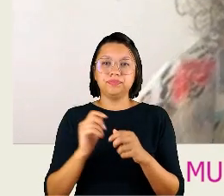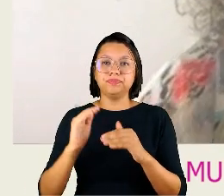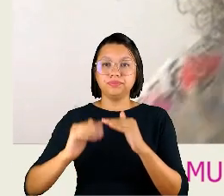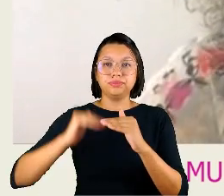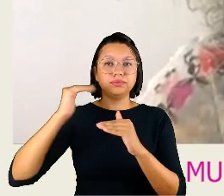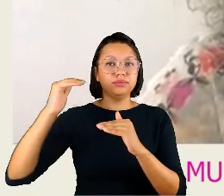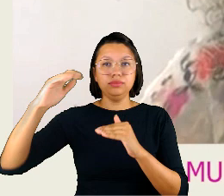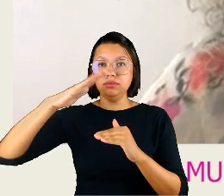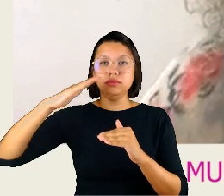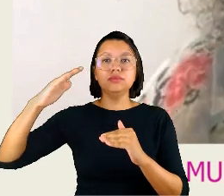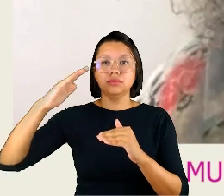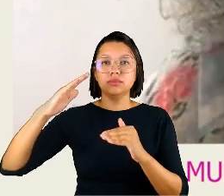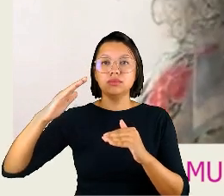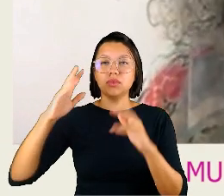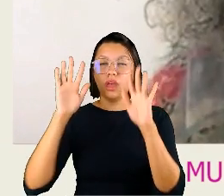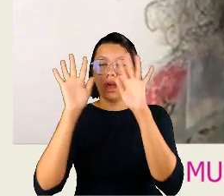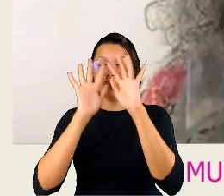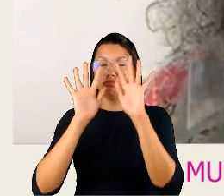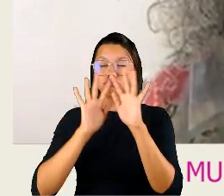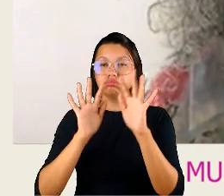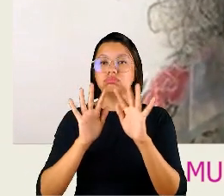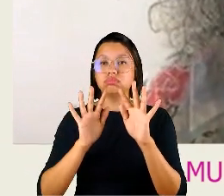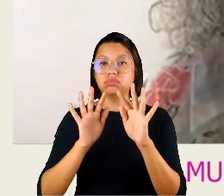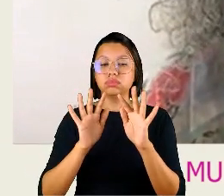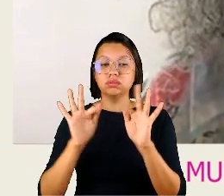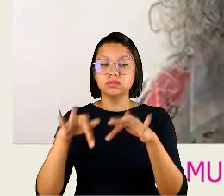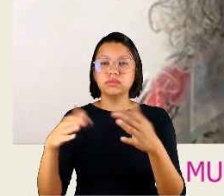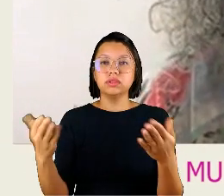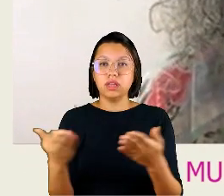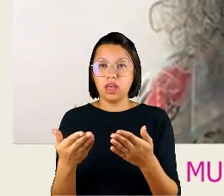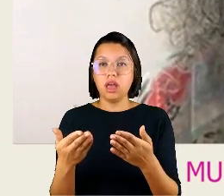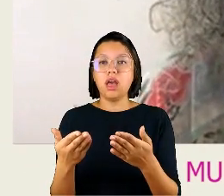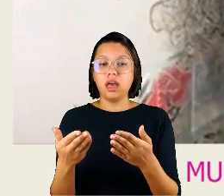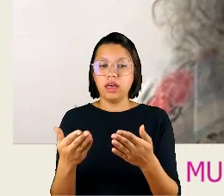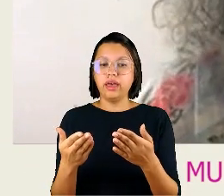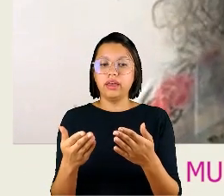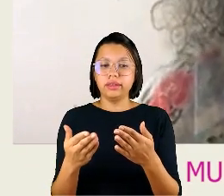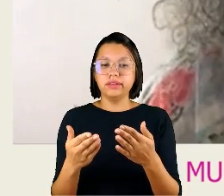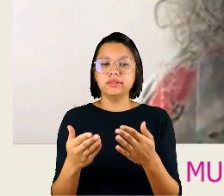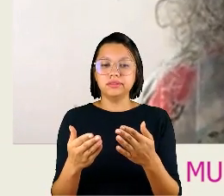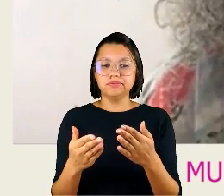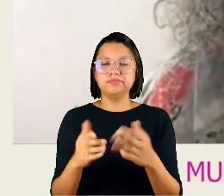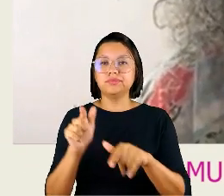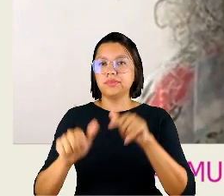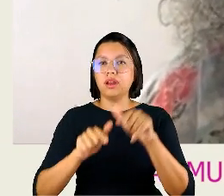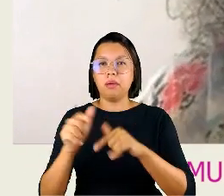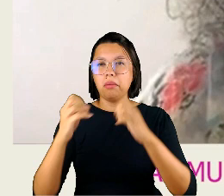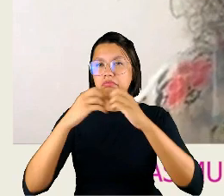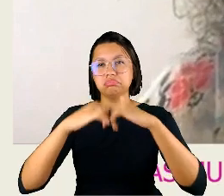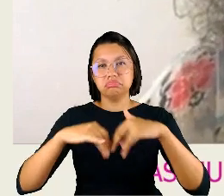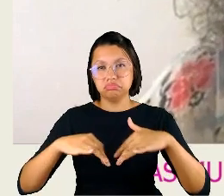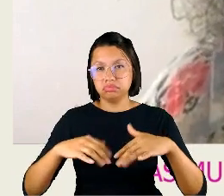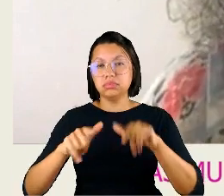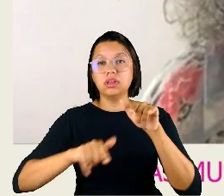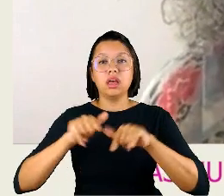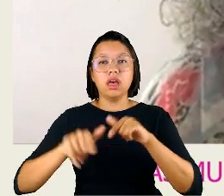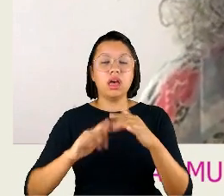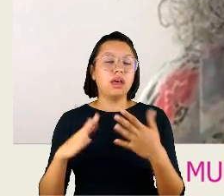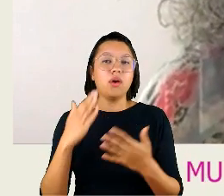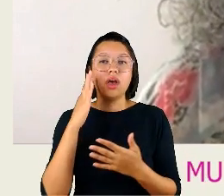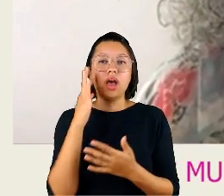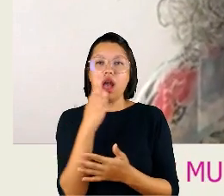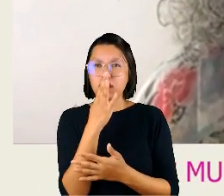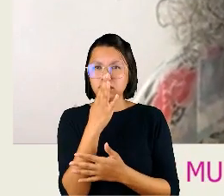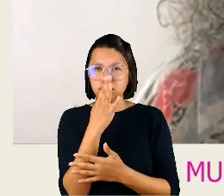sobretudo como as invisibilizadas finais nessa cadeia de precarização do trabalho. Então, quer dizer, a gente